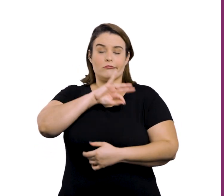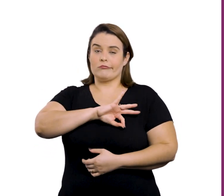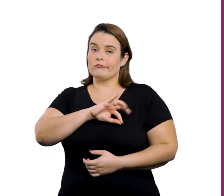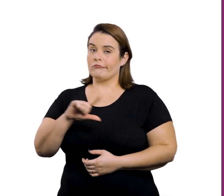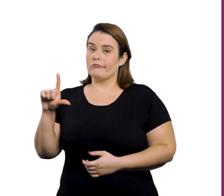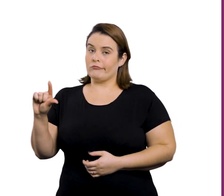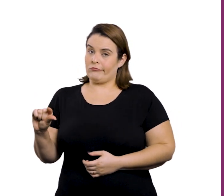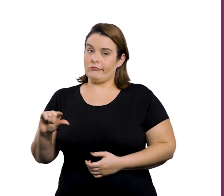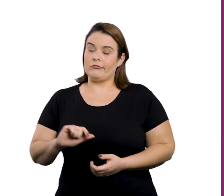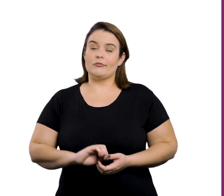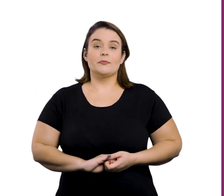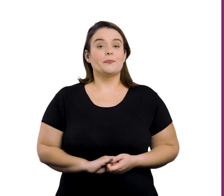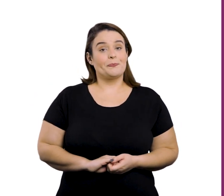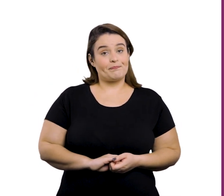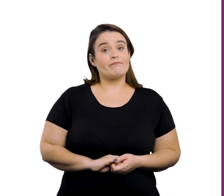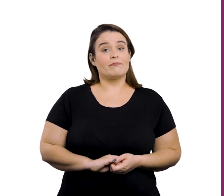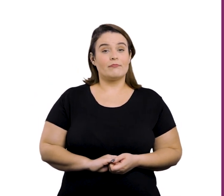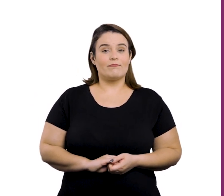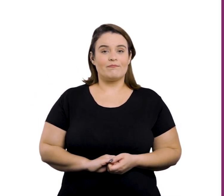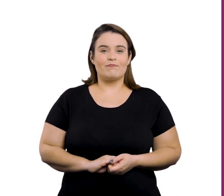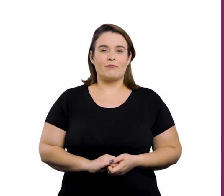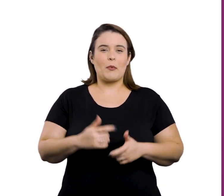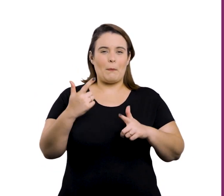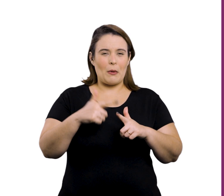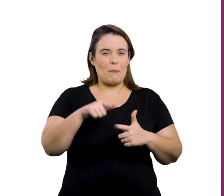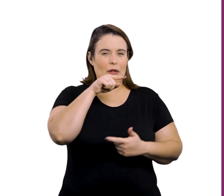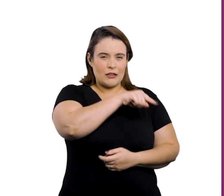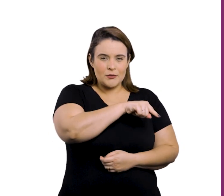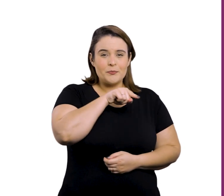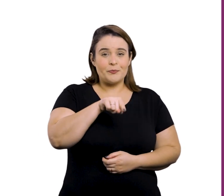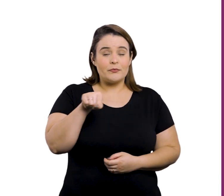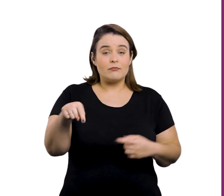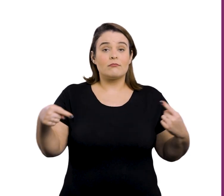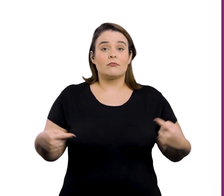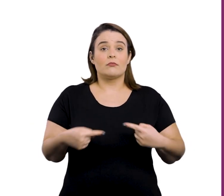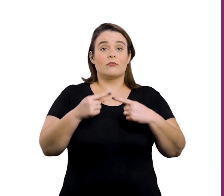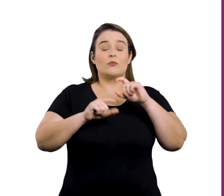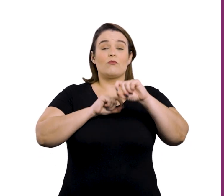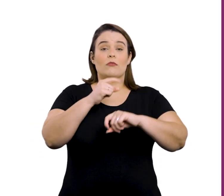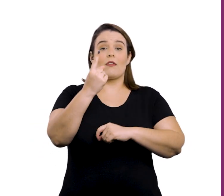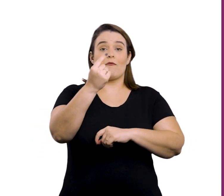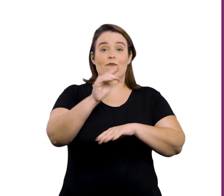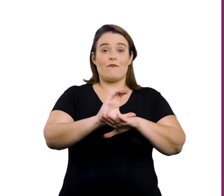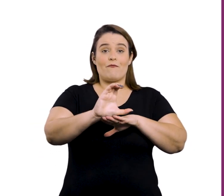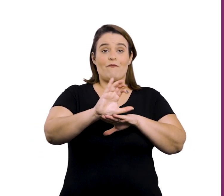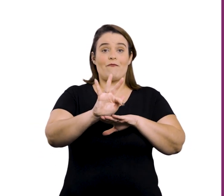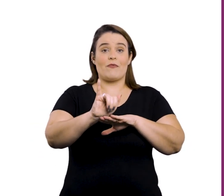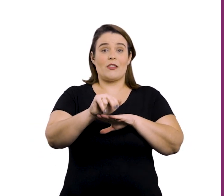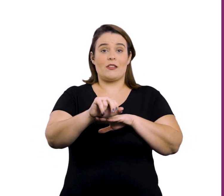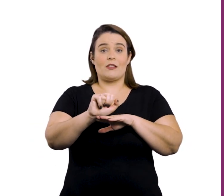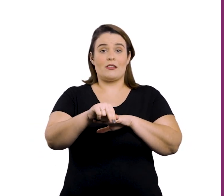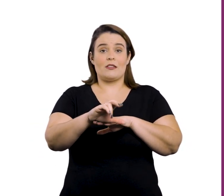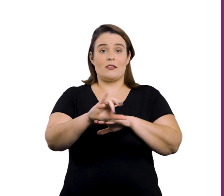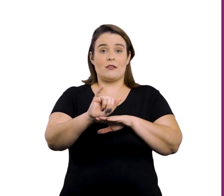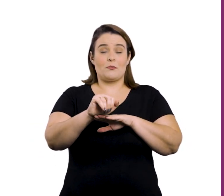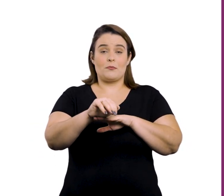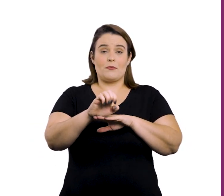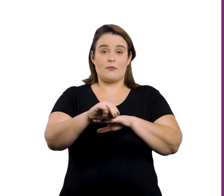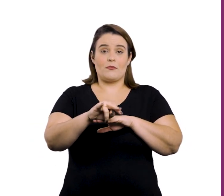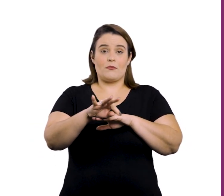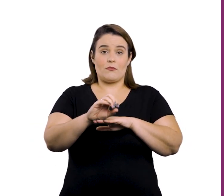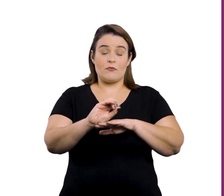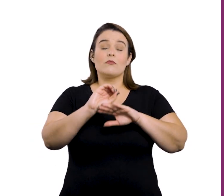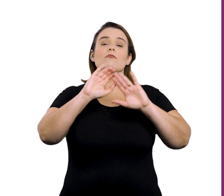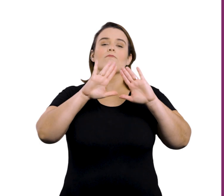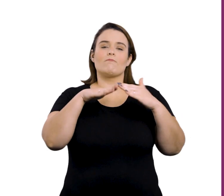do baixo salário? Tudo isso tem a ver com financiamento educacional. É com o dinheiro dos nossos impostos que a